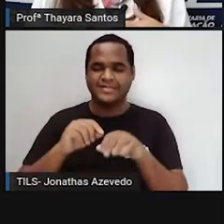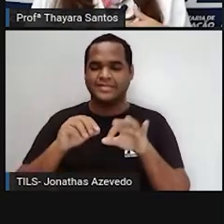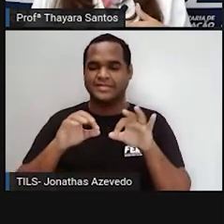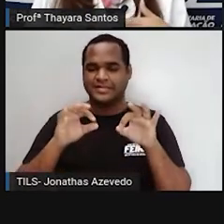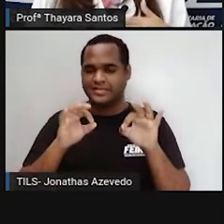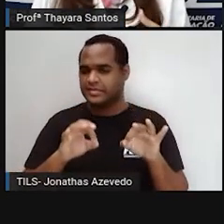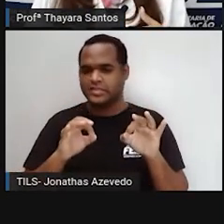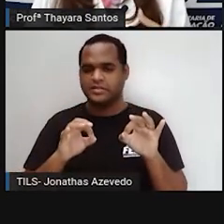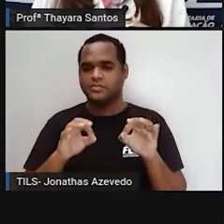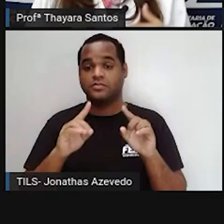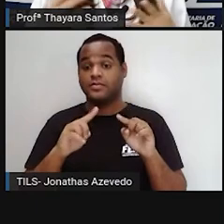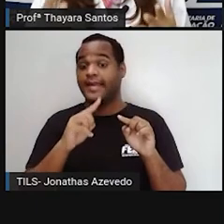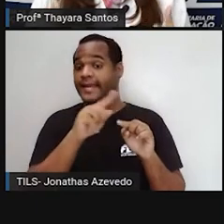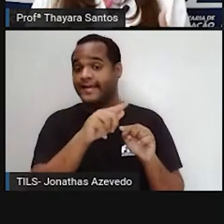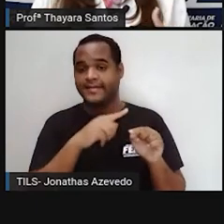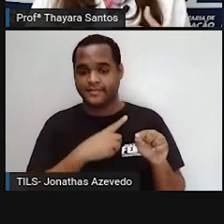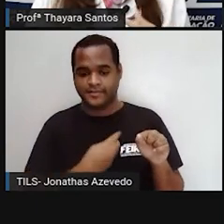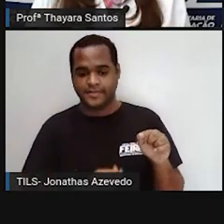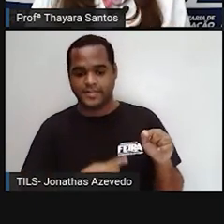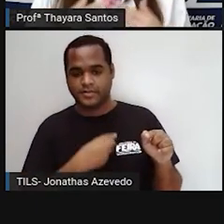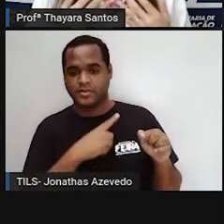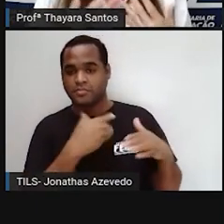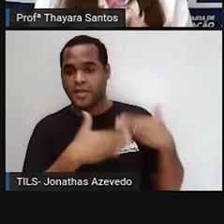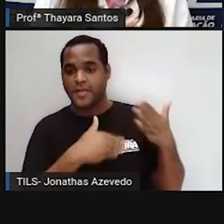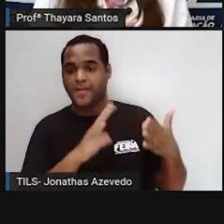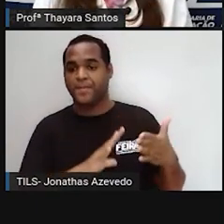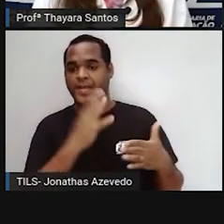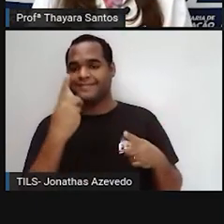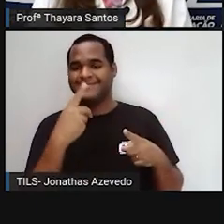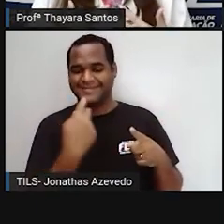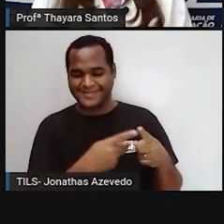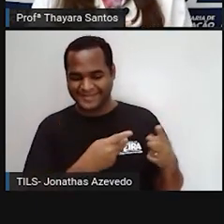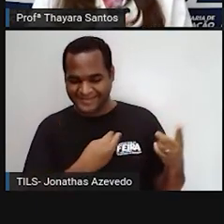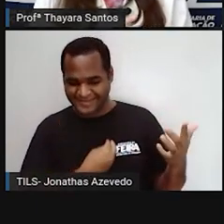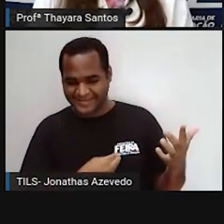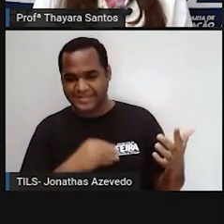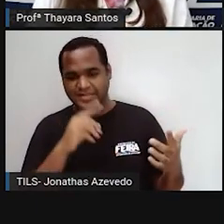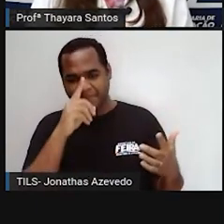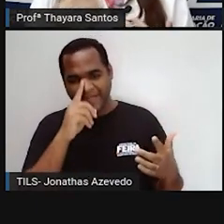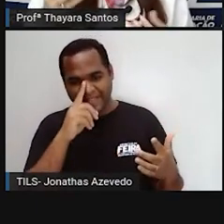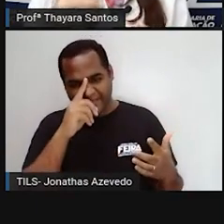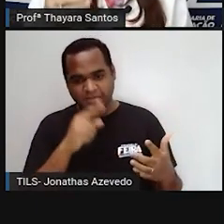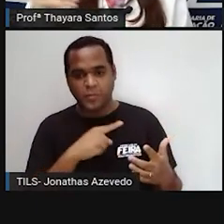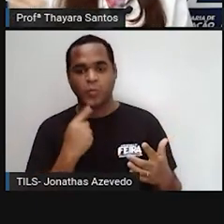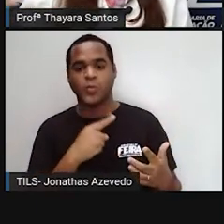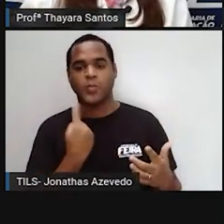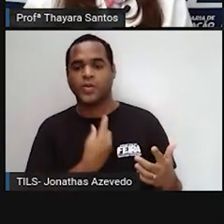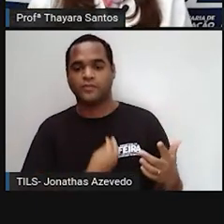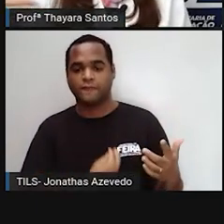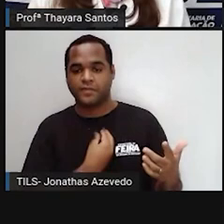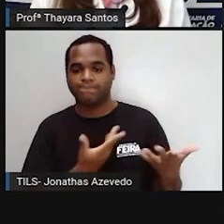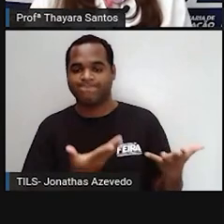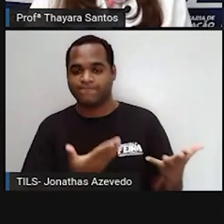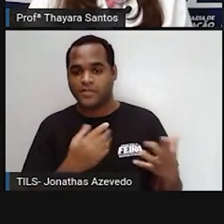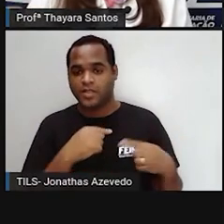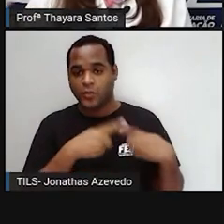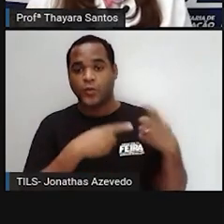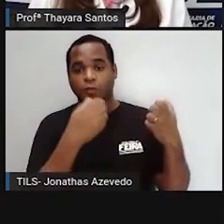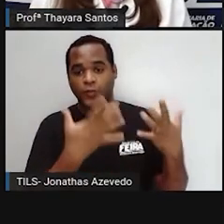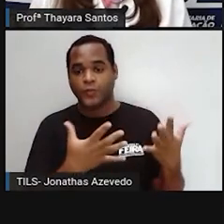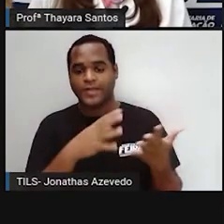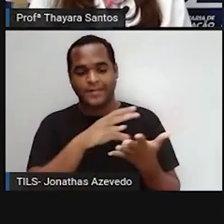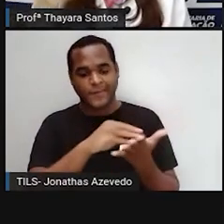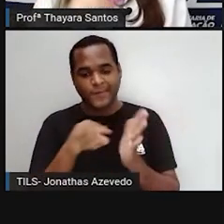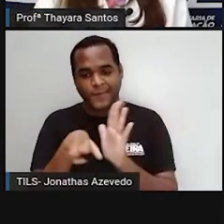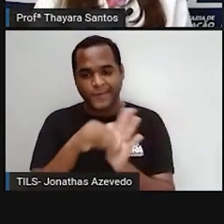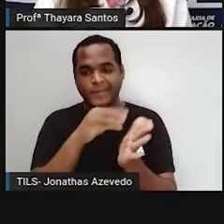que aquela planta seja suscetível, quer dizer que ela seja prejudicada, que ela acabe morrendo, como todas as outras que foram geradas a partir